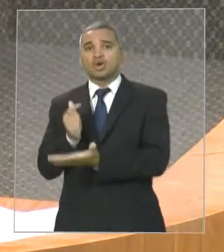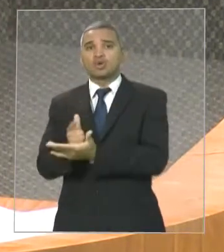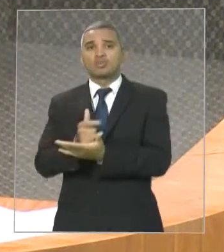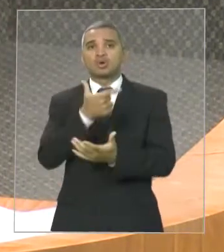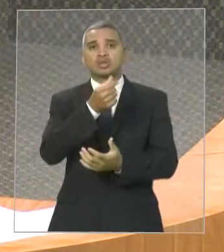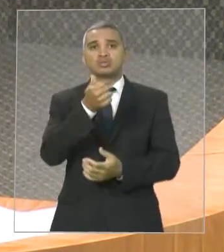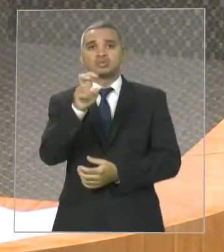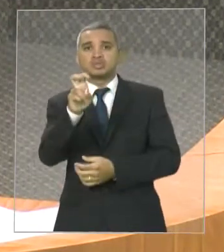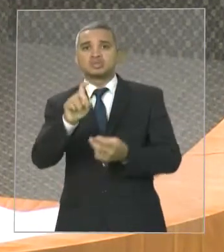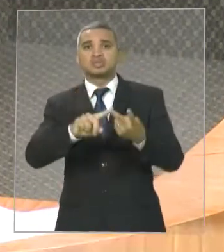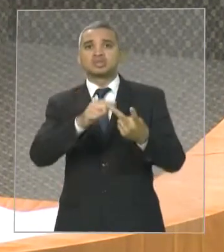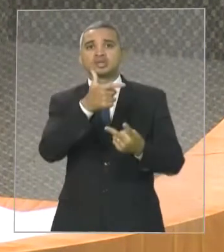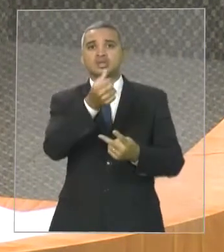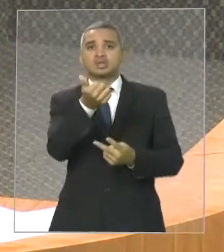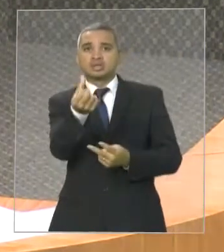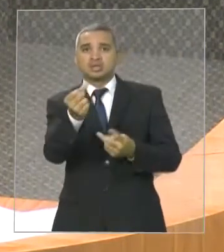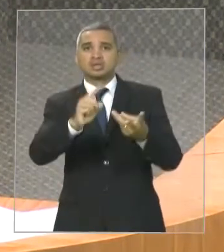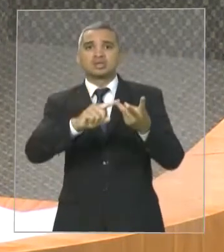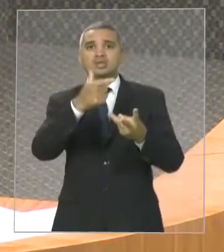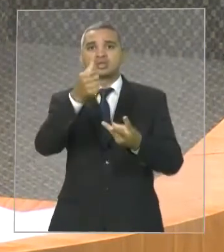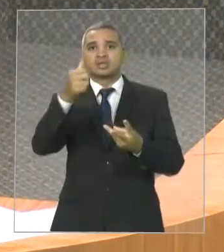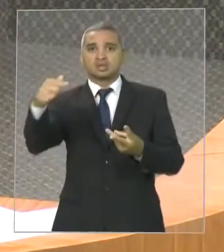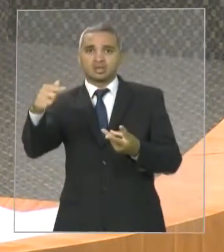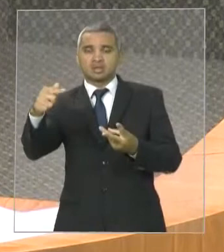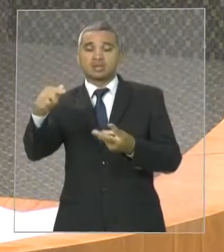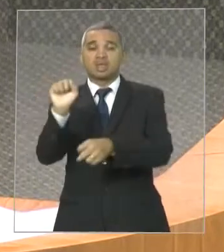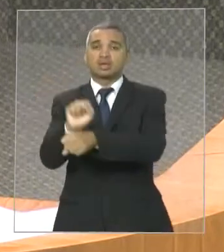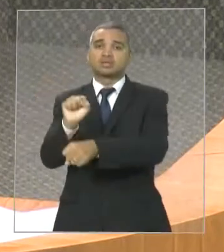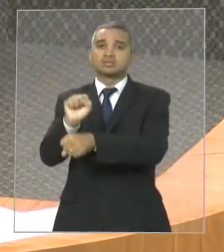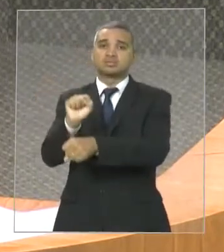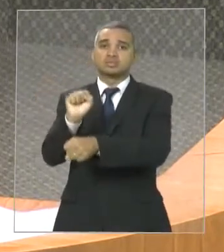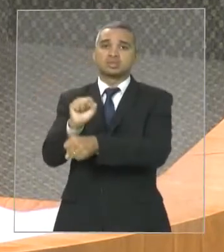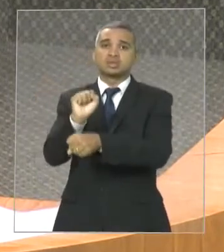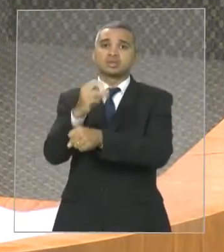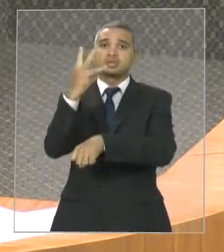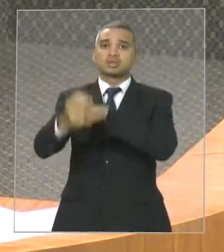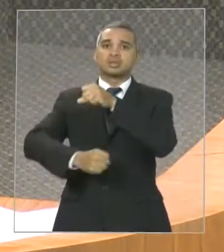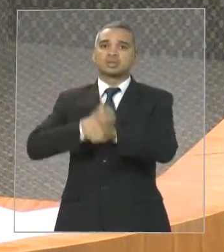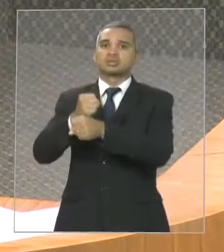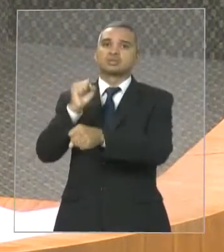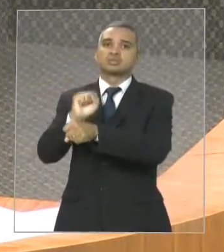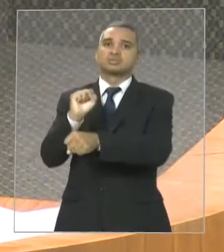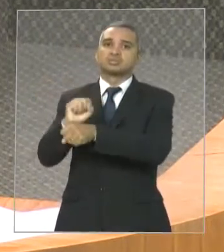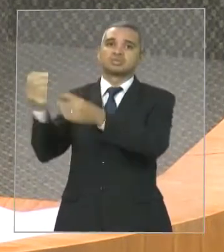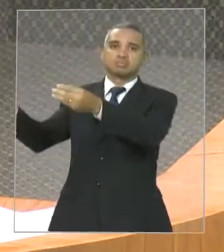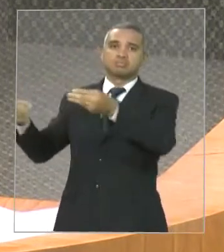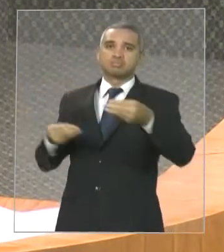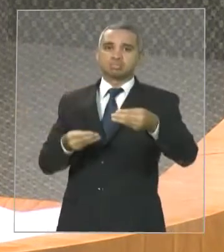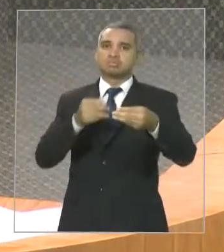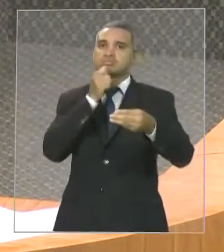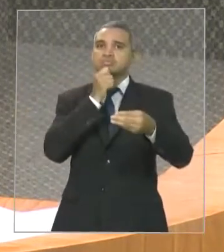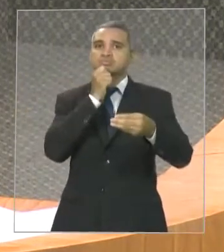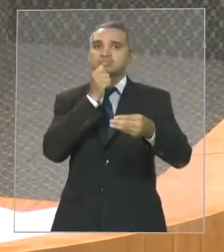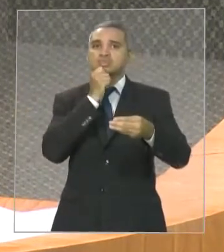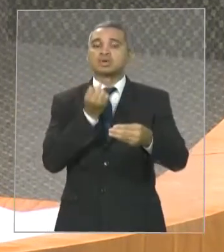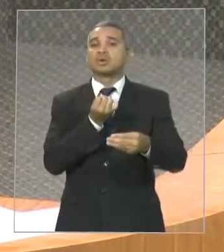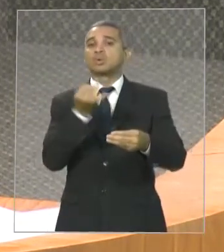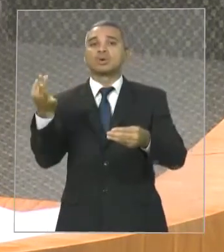2017. Estamos esperando até agora. Se o governo tem transparência, mande para esta casa a quantidade de